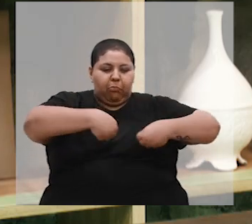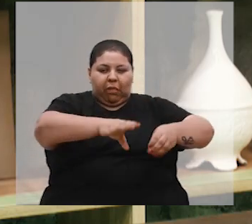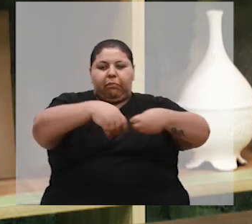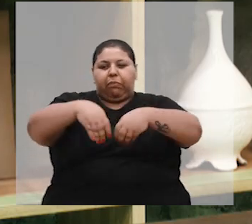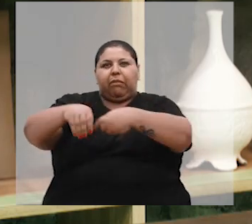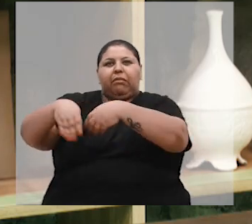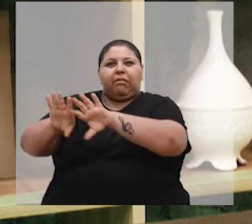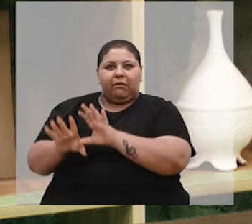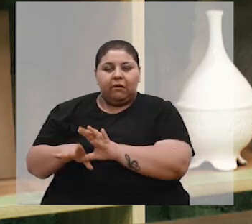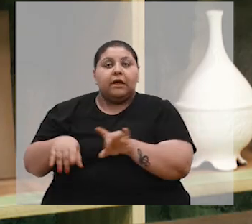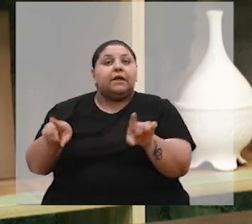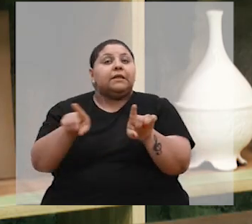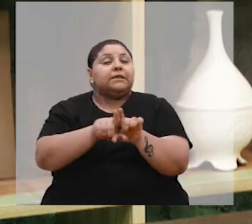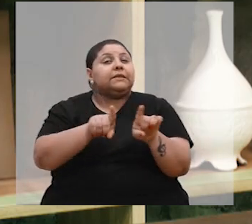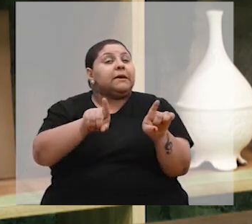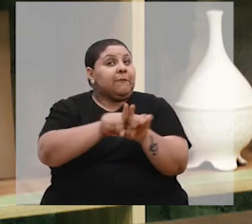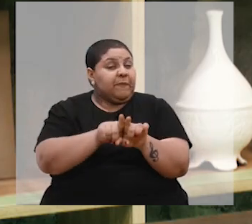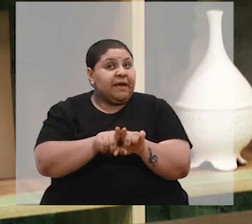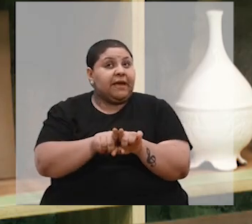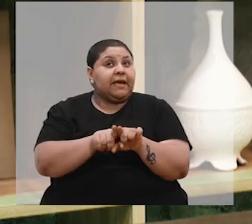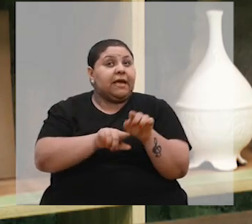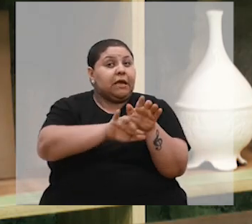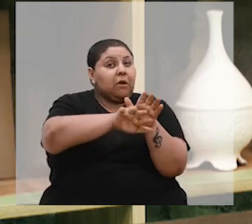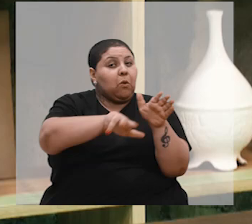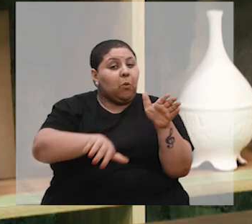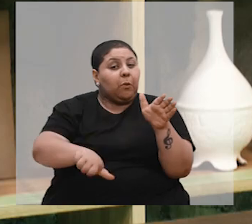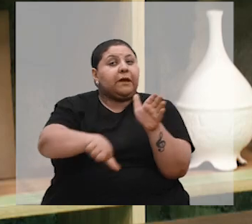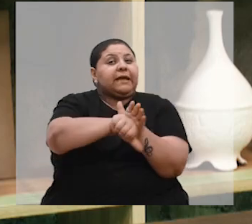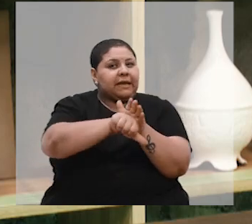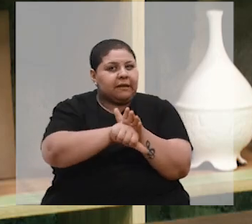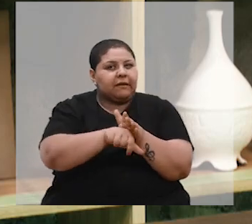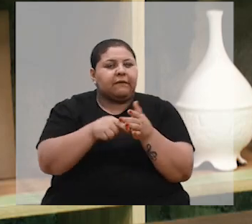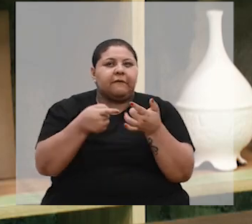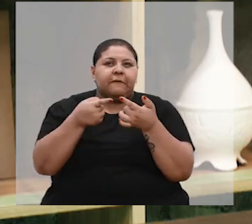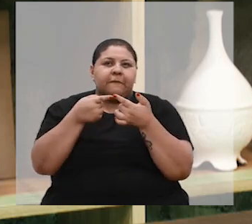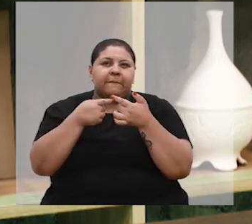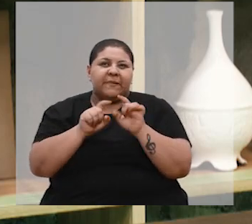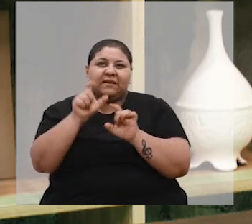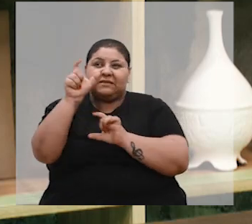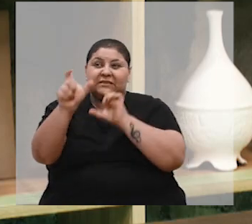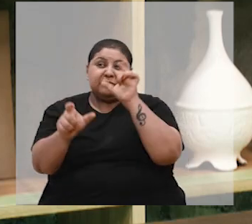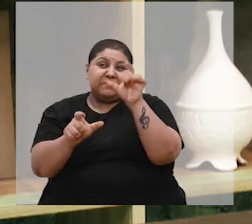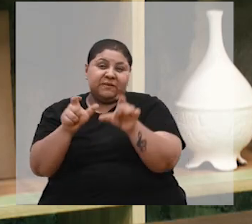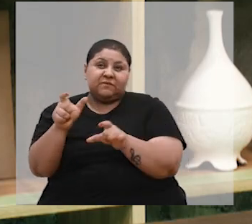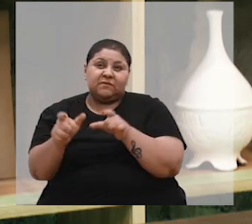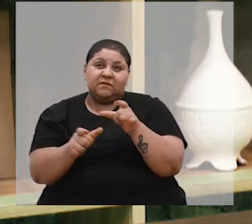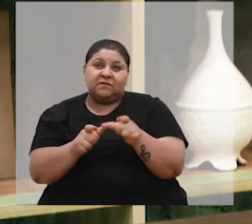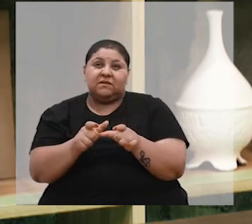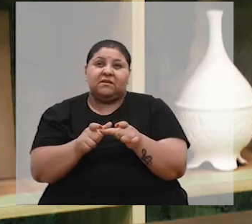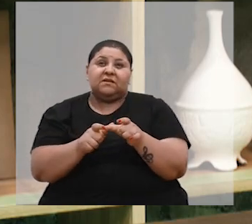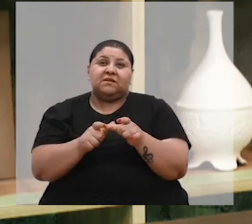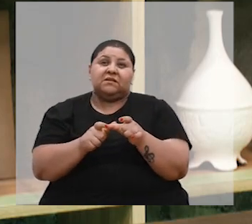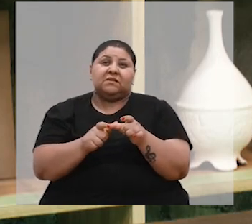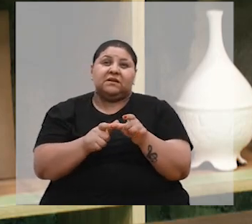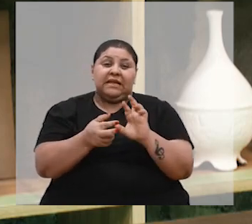também é um crime, mas que a gente ainda vê essa recorrência, né, de justamente para as pessoas chegarem muitas vezes indecisas em relação ao voto,